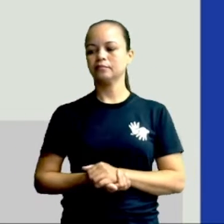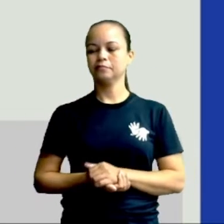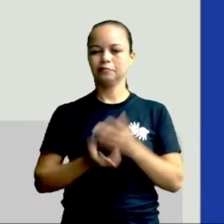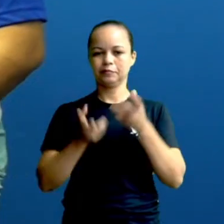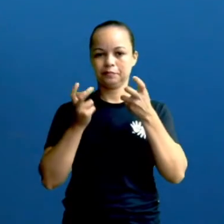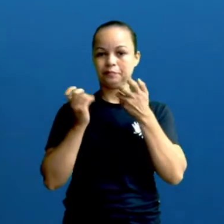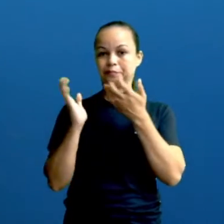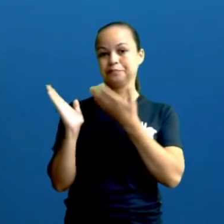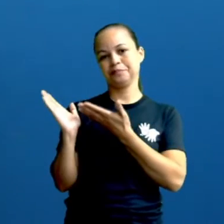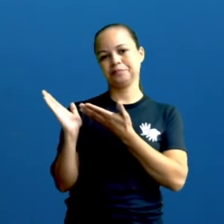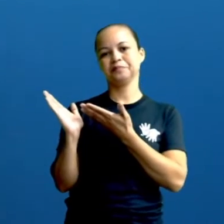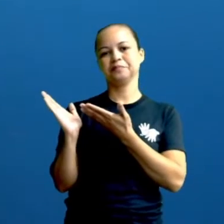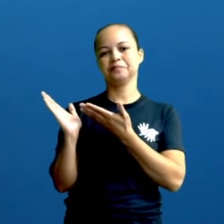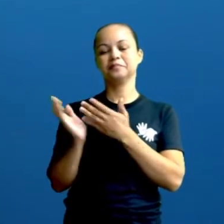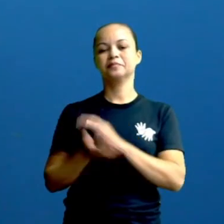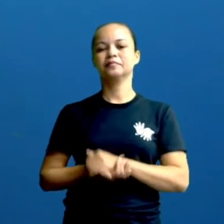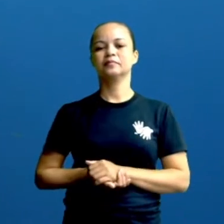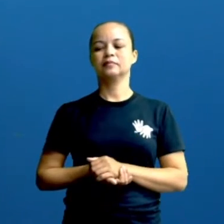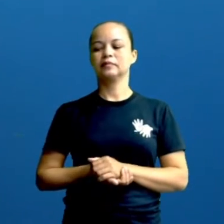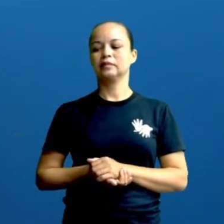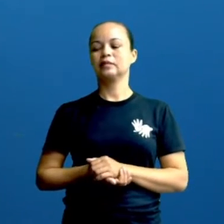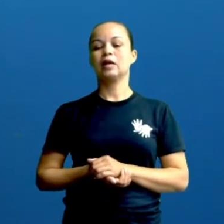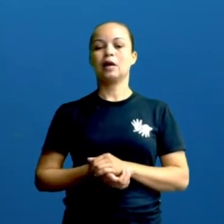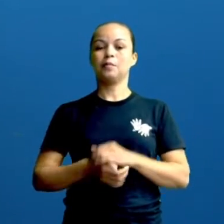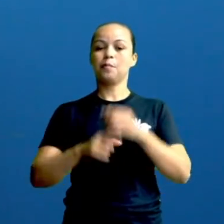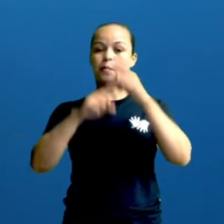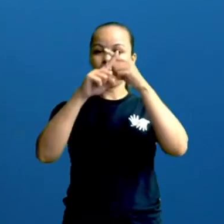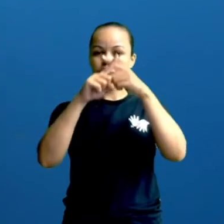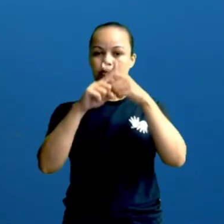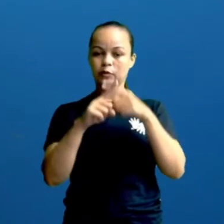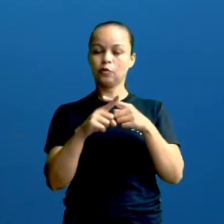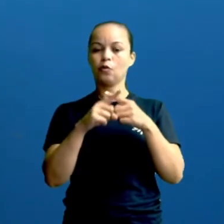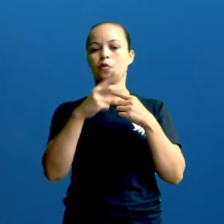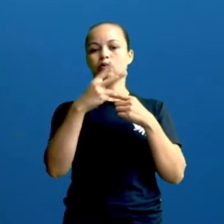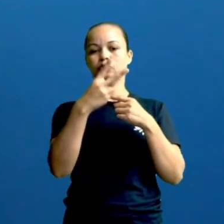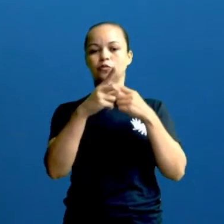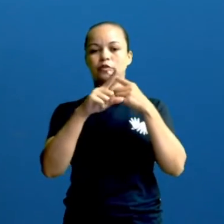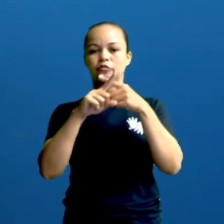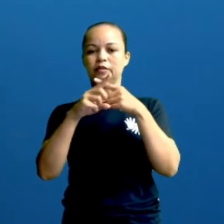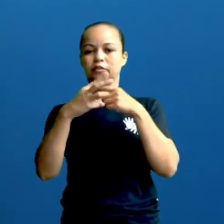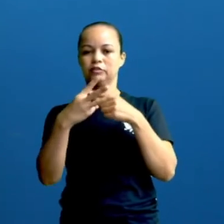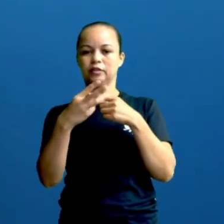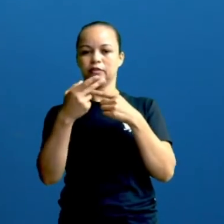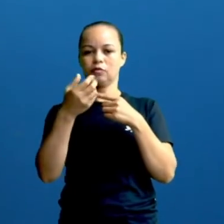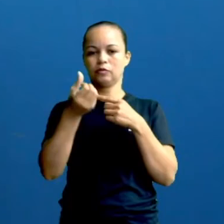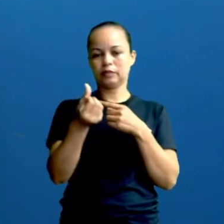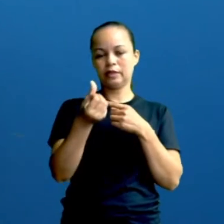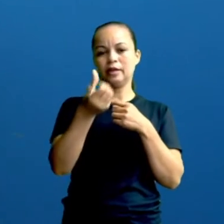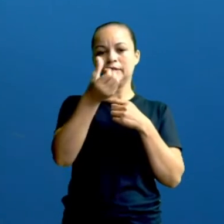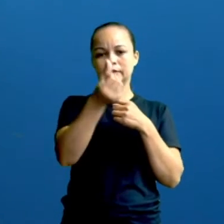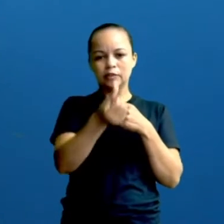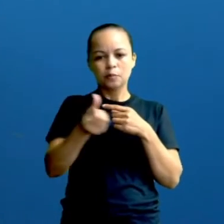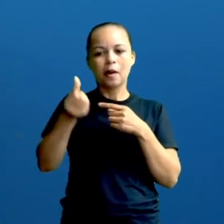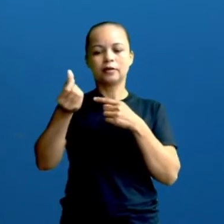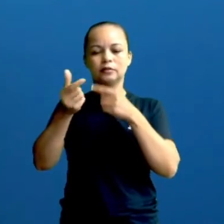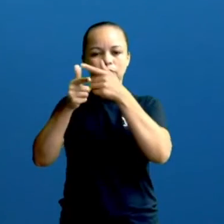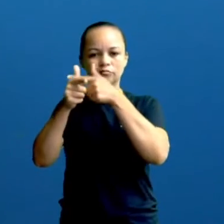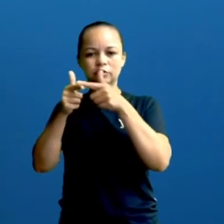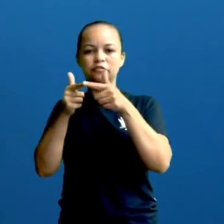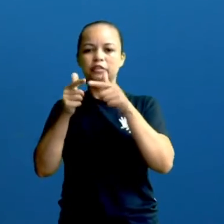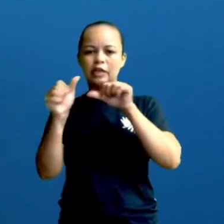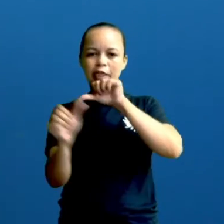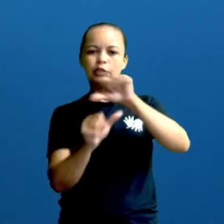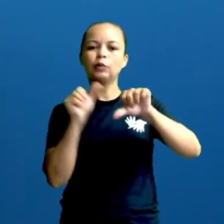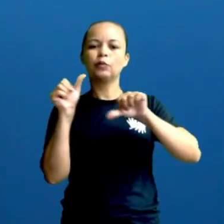Olha aqui, ó. Multiplicou aqui, ó, 2 vezes 3, 6. 6 passa dividindo. Aqui ele só